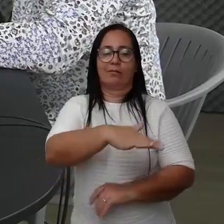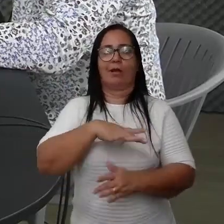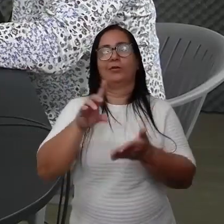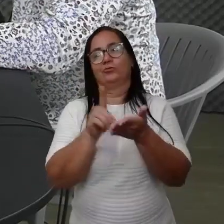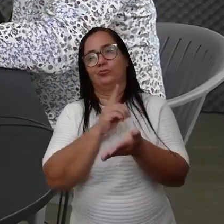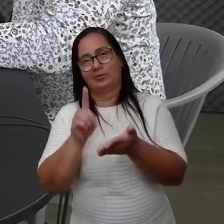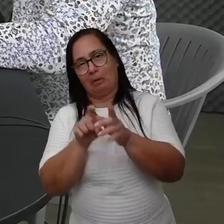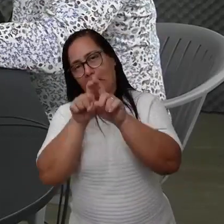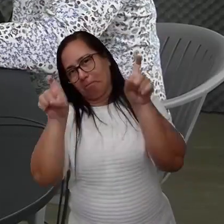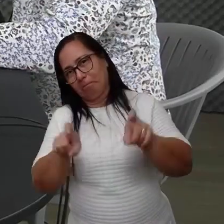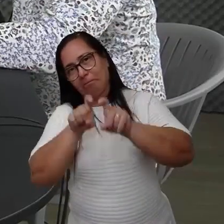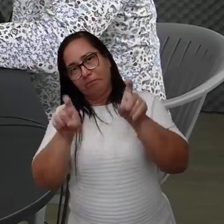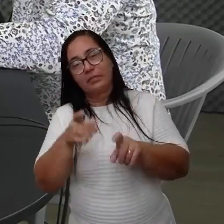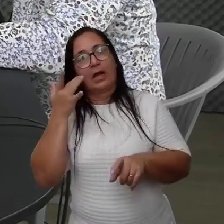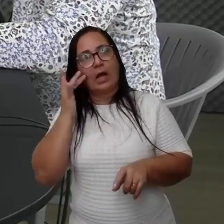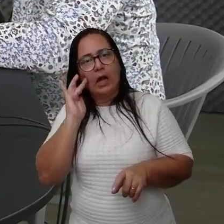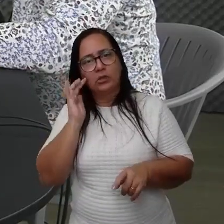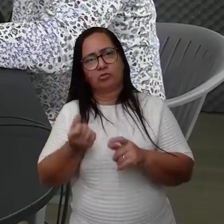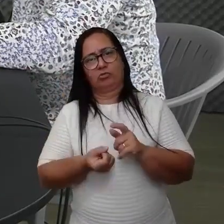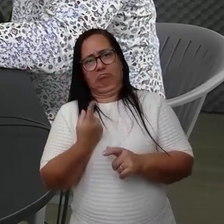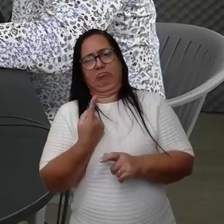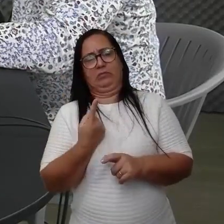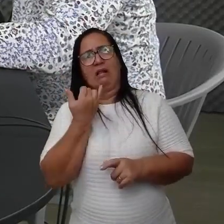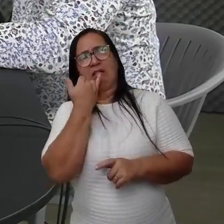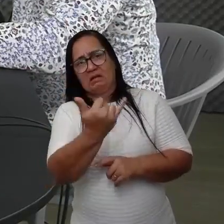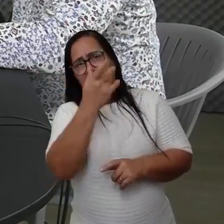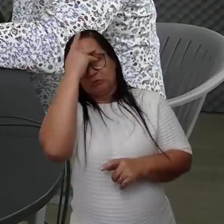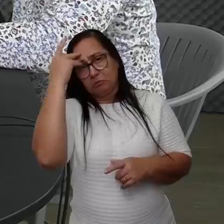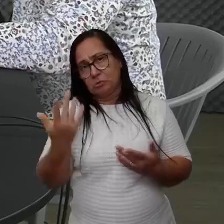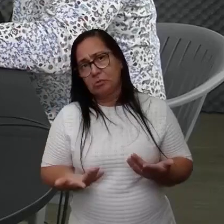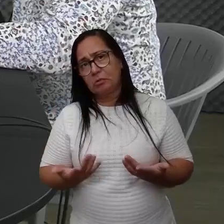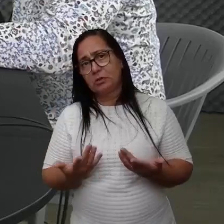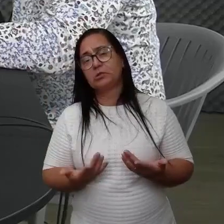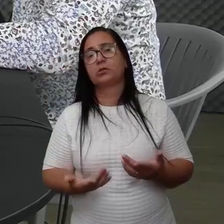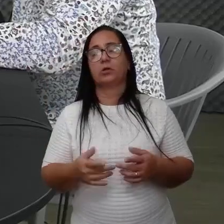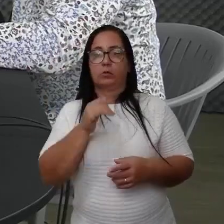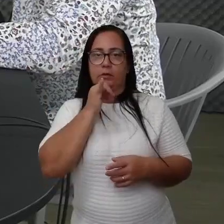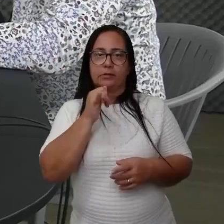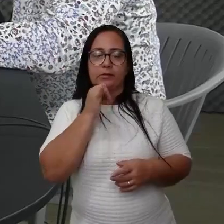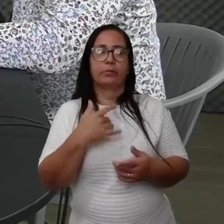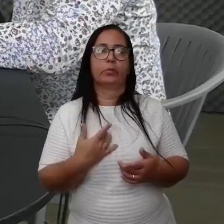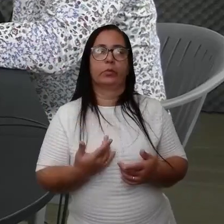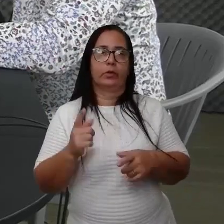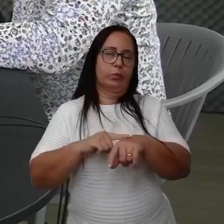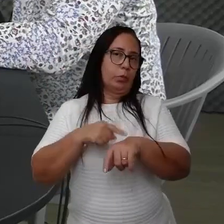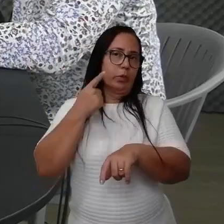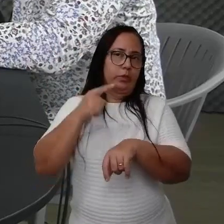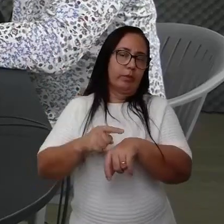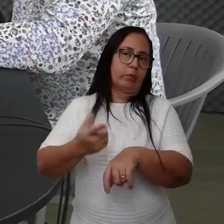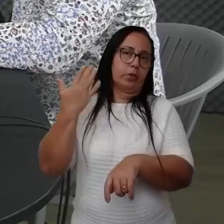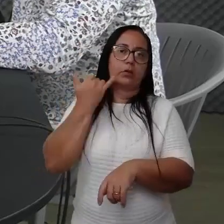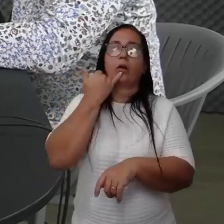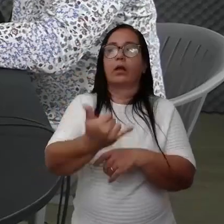digital e eles acham esquisito ligar para as pessoas. Por exemplo, a gente passa uma pauta para o aluno, no meu tempo era tudo